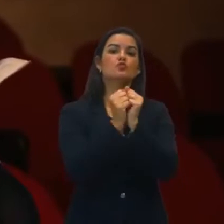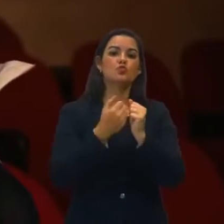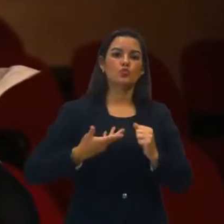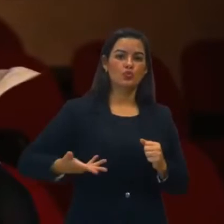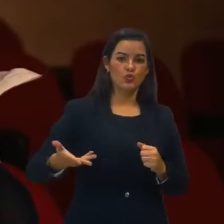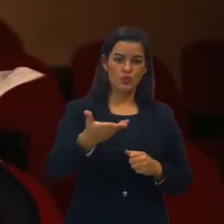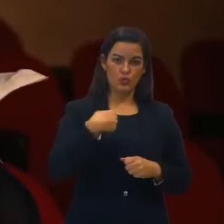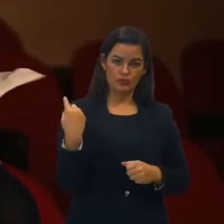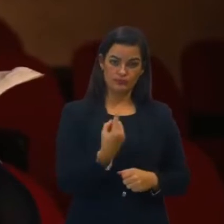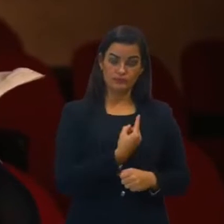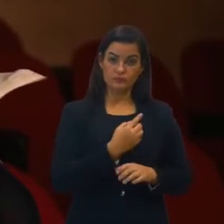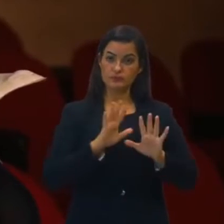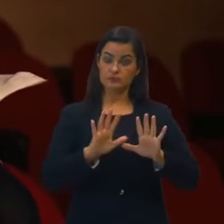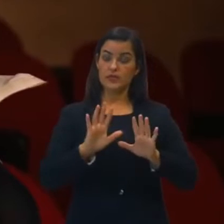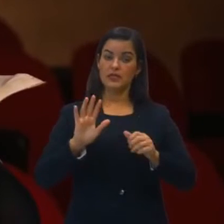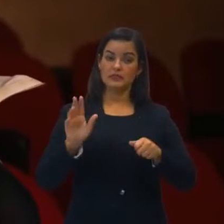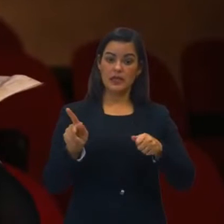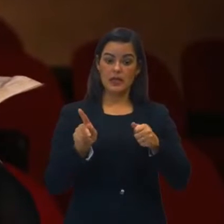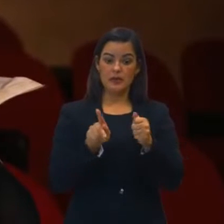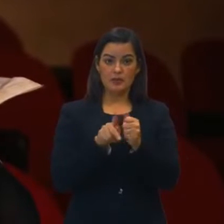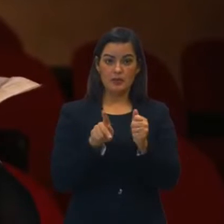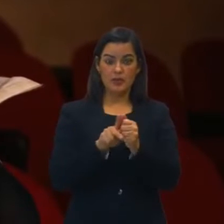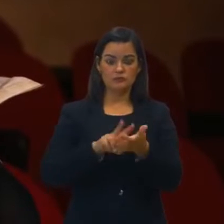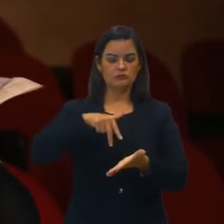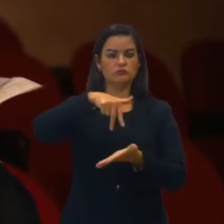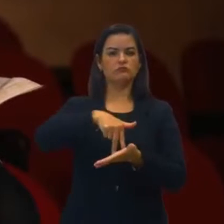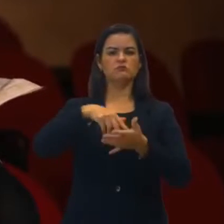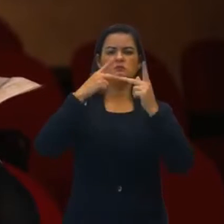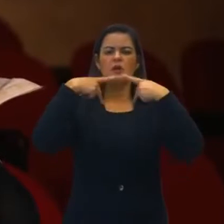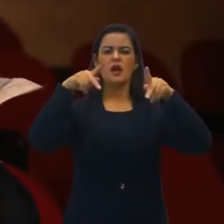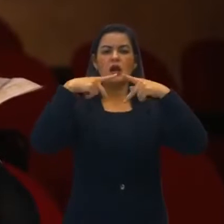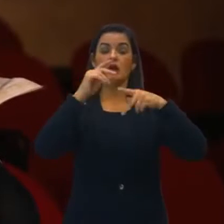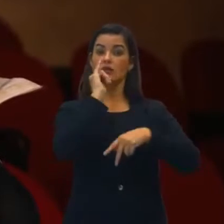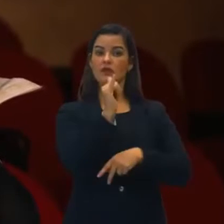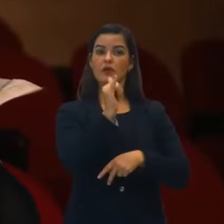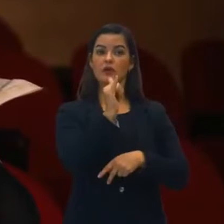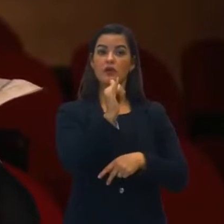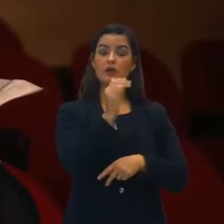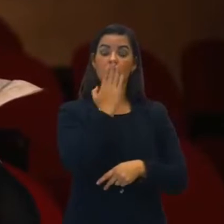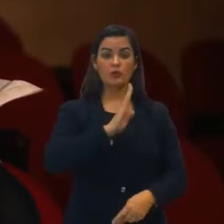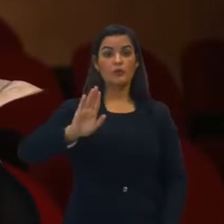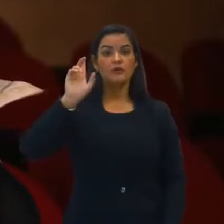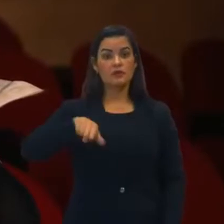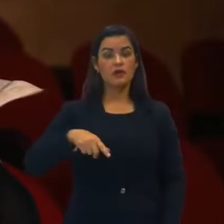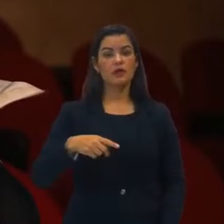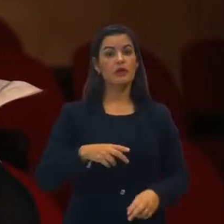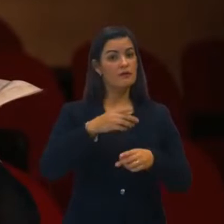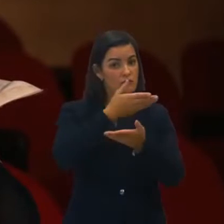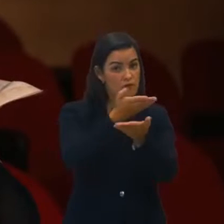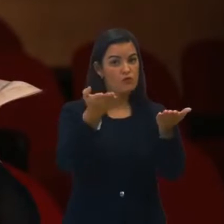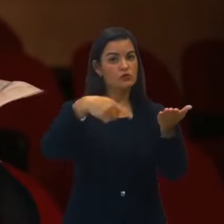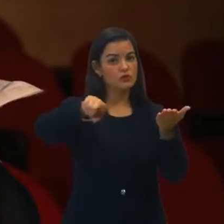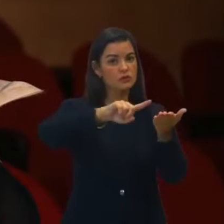Pedro se levanta para pregar, ele diz: esta promessa é para vós. Esta promessa